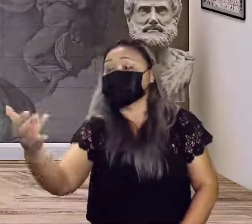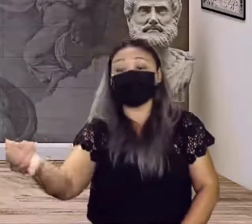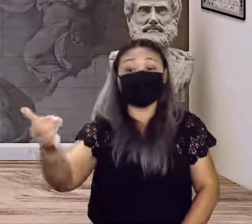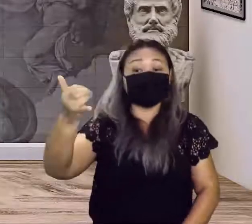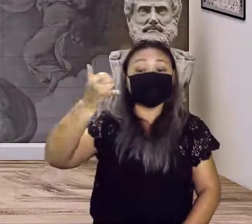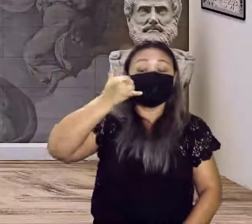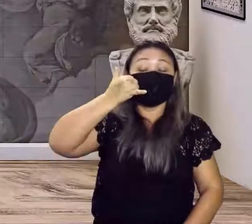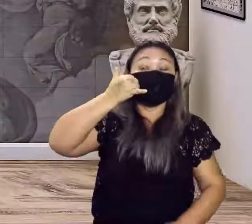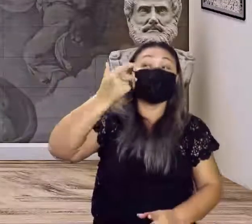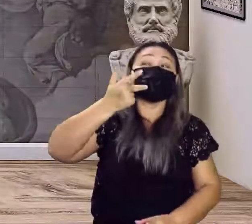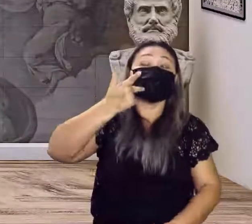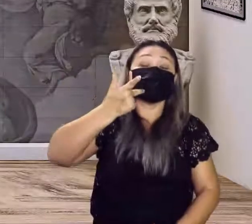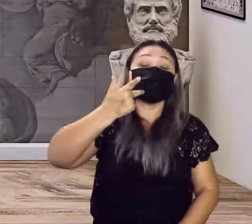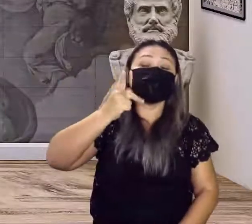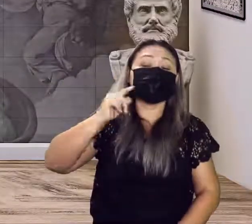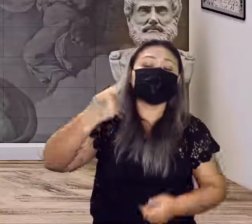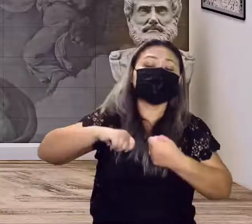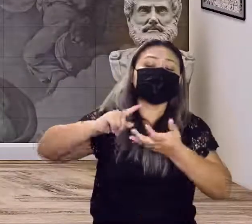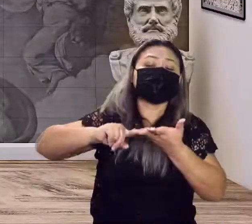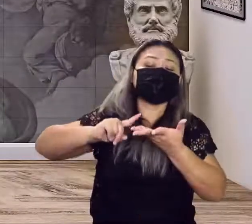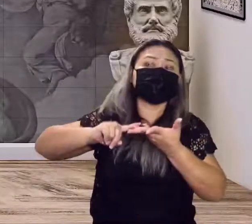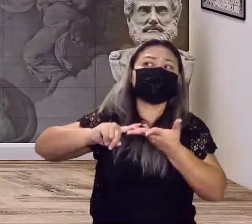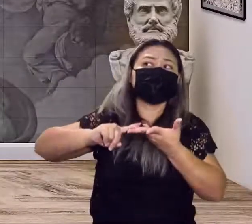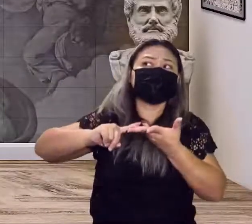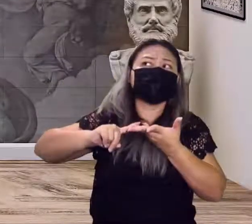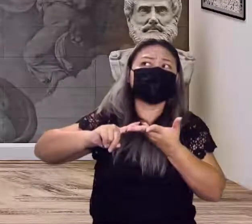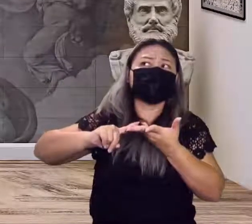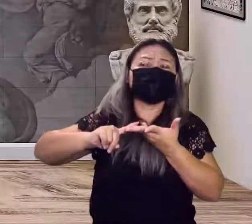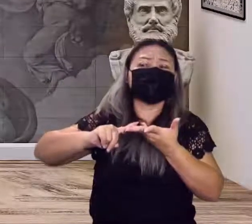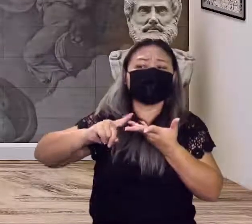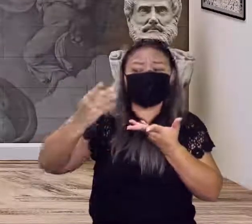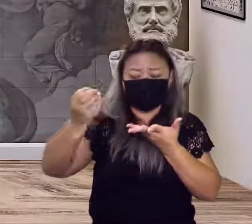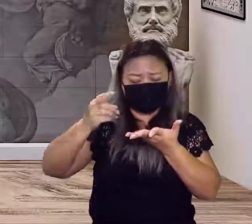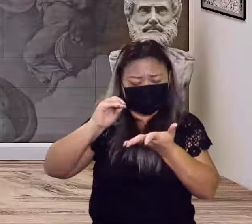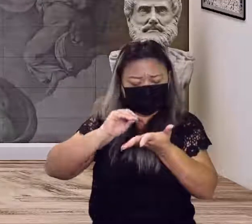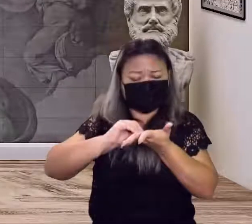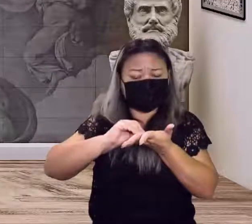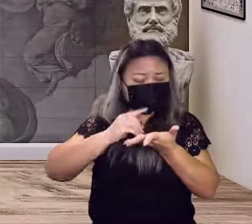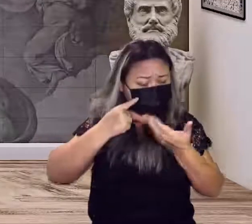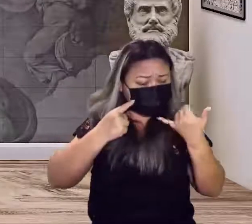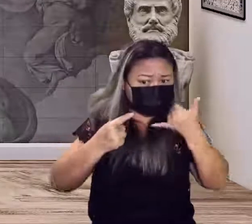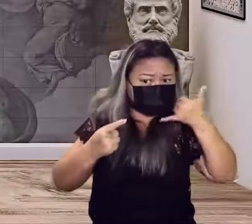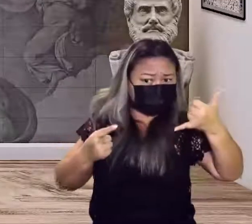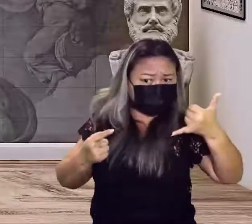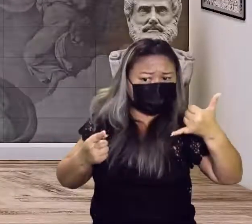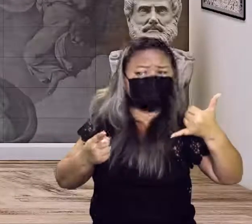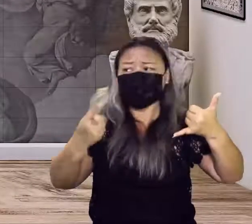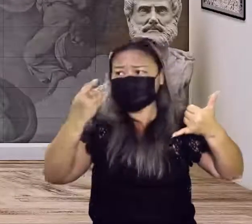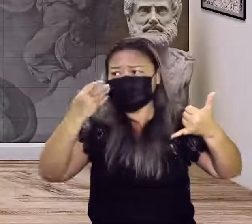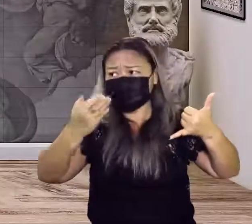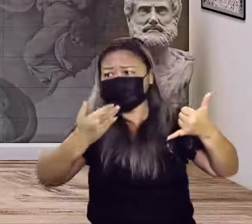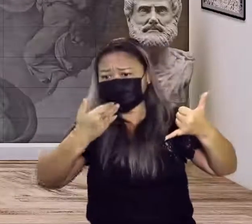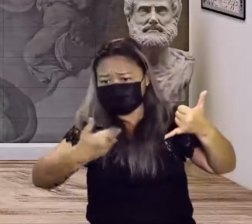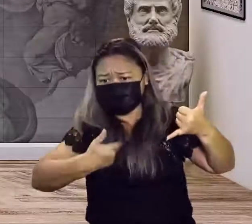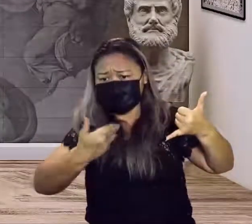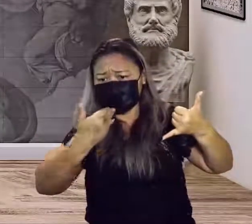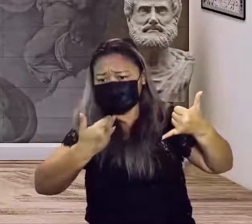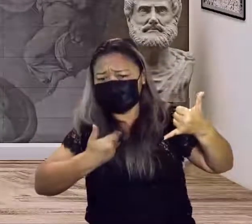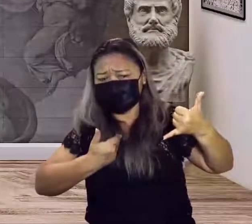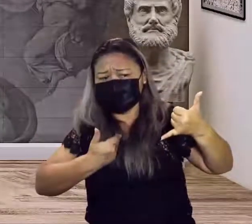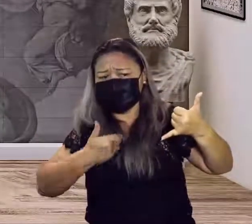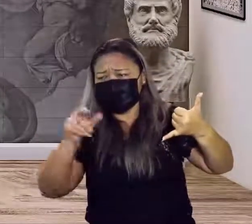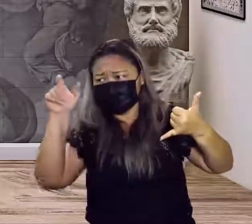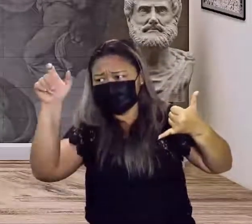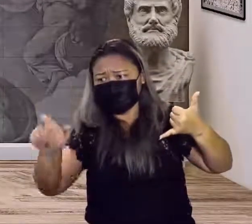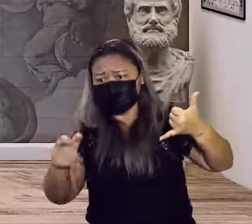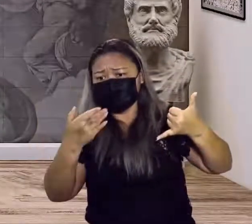eu sou fulano, quero precisando disso, aí eu pego o número dela verdadeiro e ligo para ela para comprovar se ela realmente